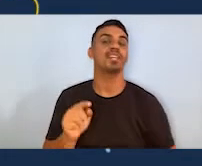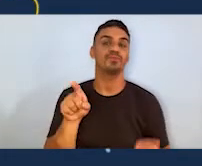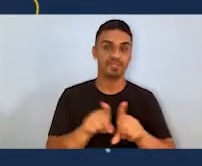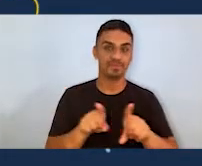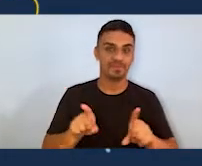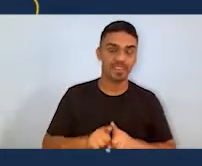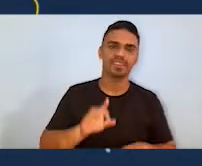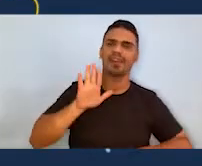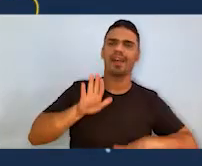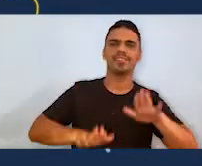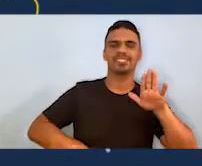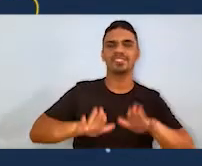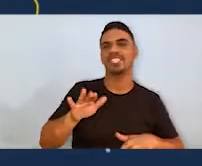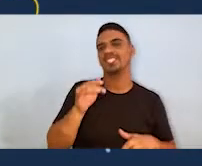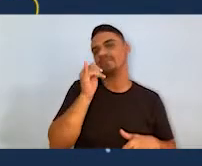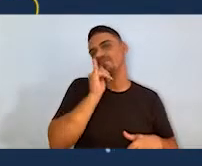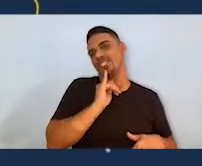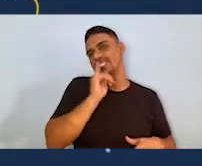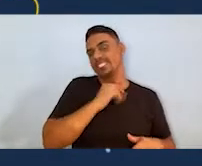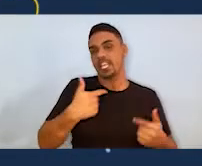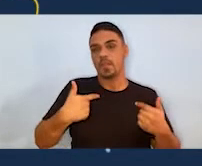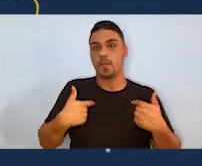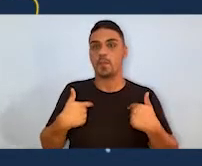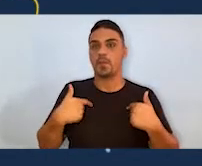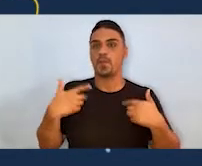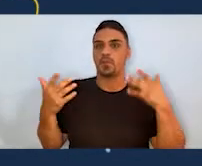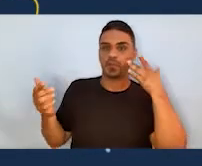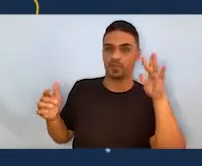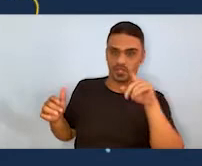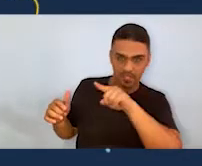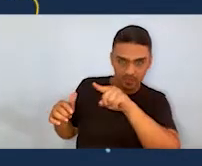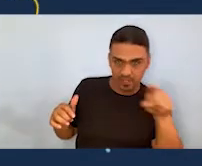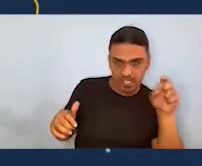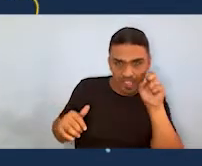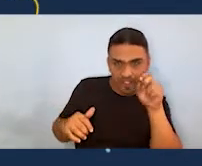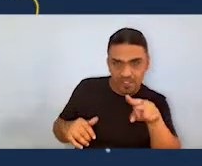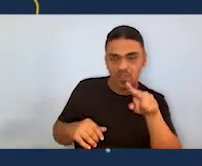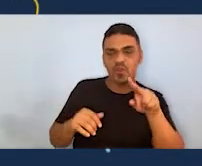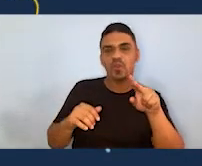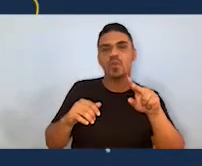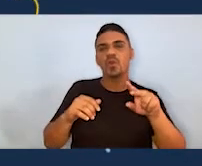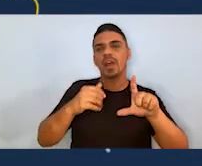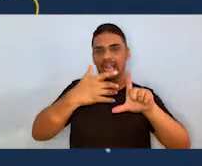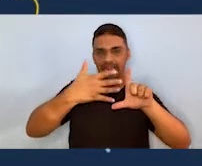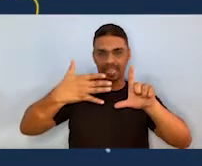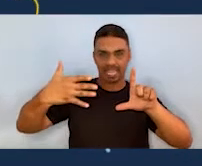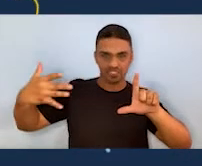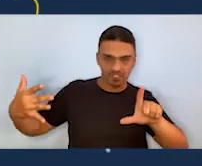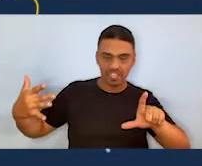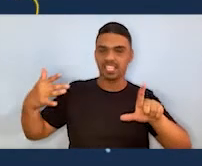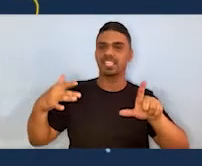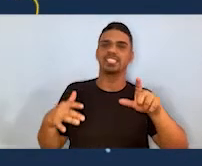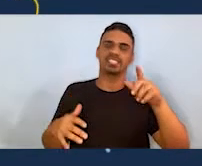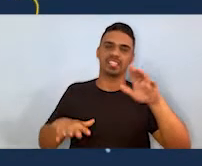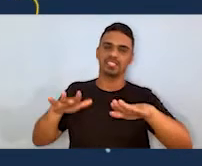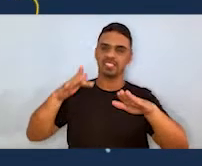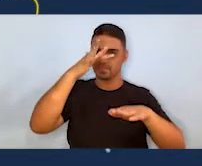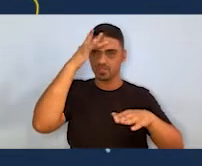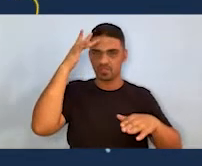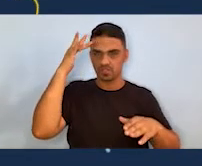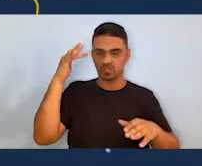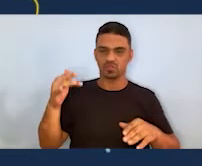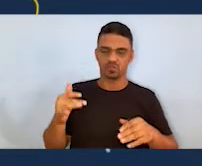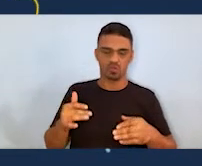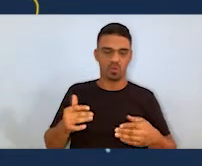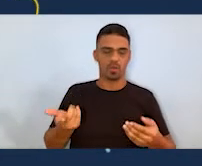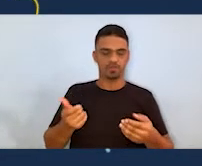tem na rua também, muitas vezes. Eu, por exemplo, eu não sei se alguém aqui assistiu aquela série da Netflix do Queen's Gambit, que a menina às vezes joga